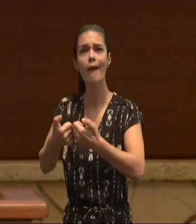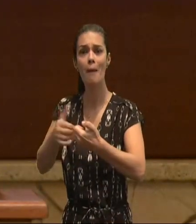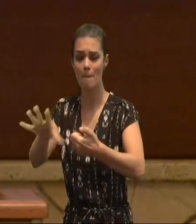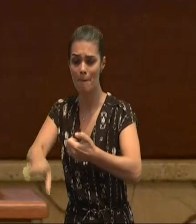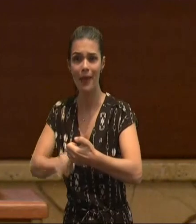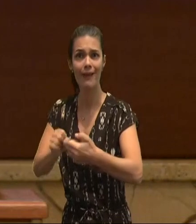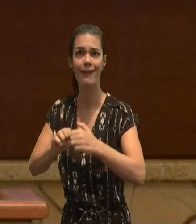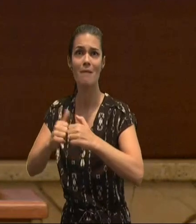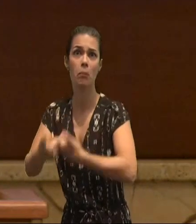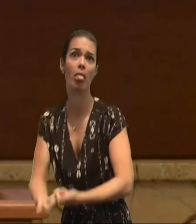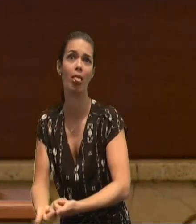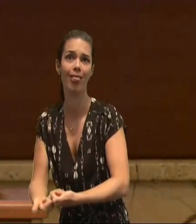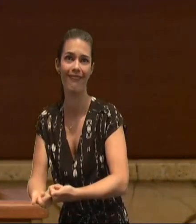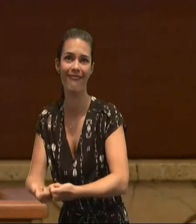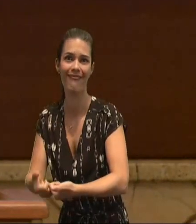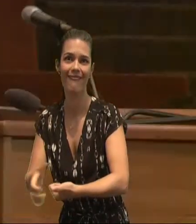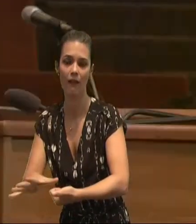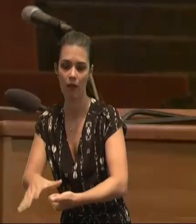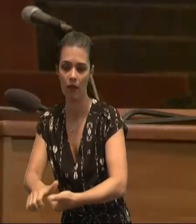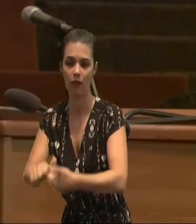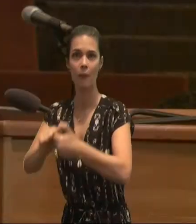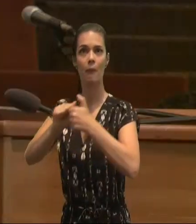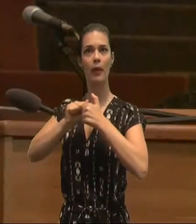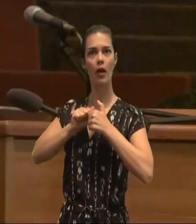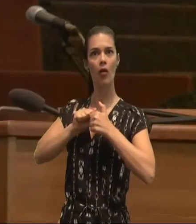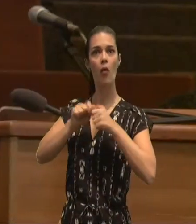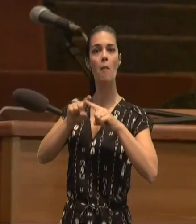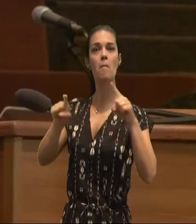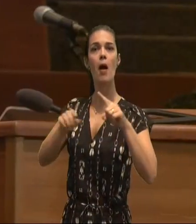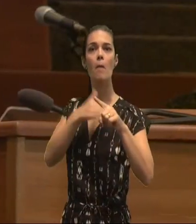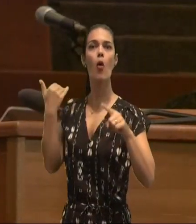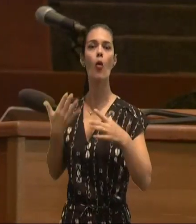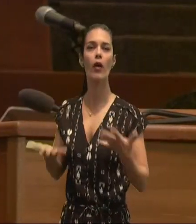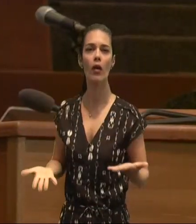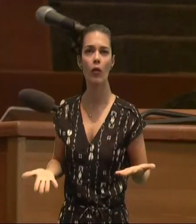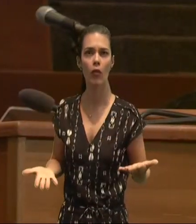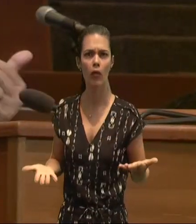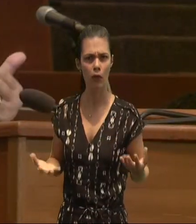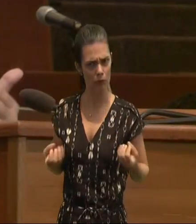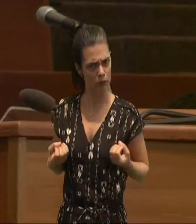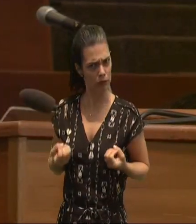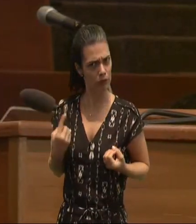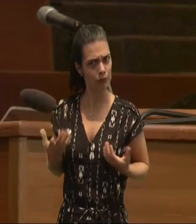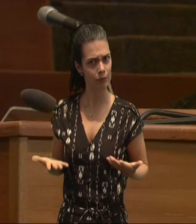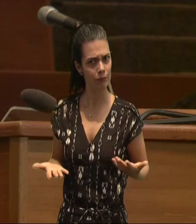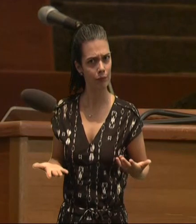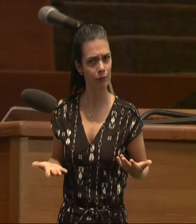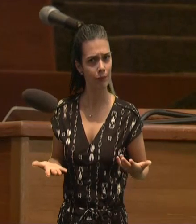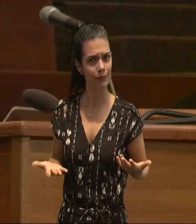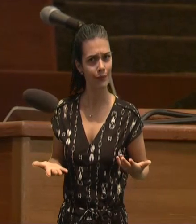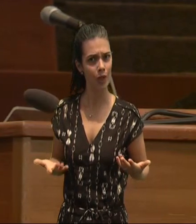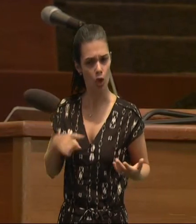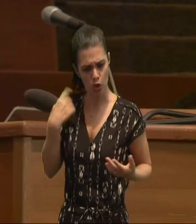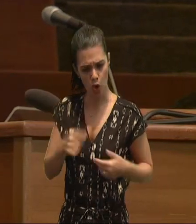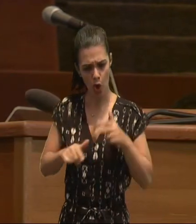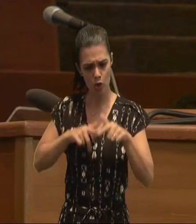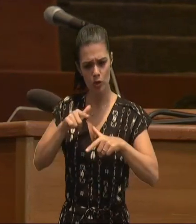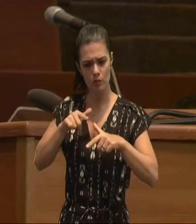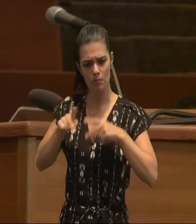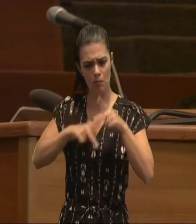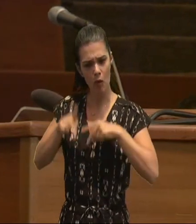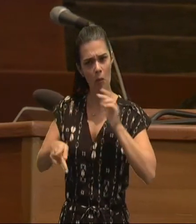operar, a arca estava esquecida. O povo que vivia lutando e batalhando, ora aqui, ali, e vivendo